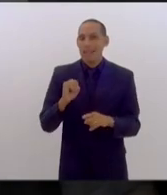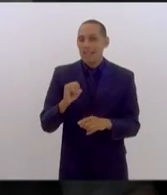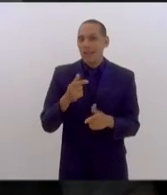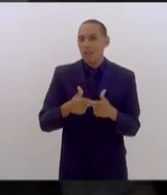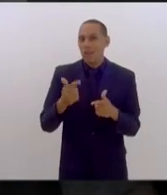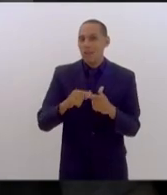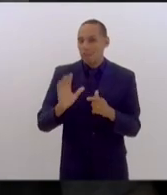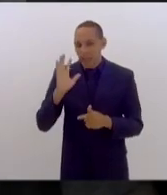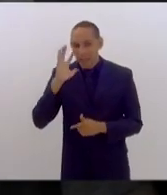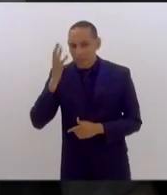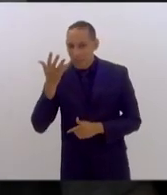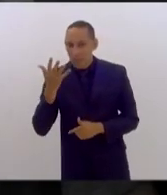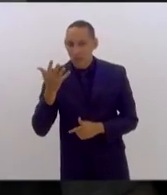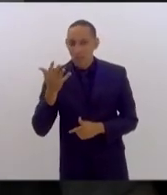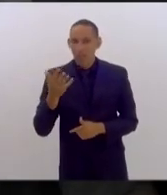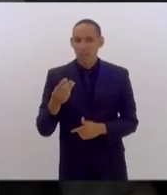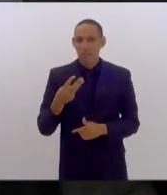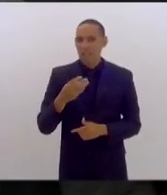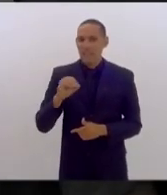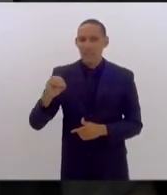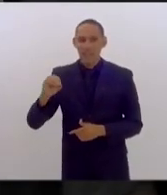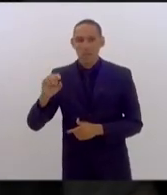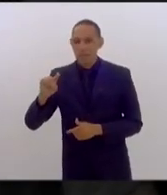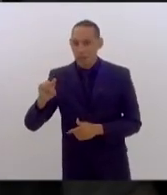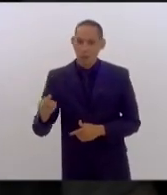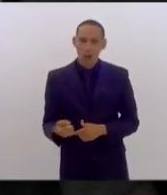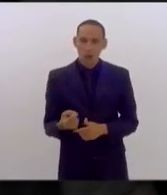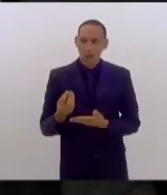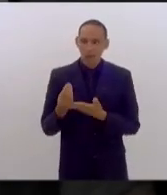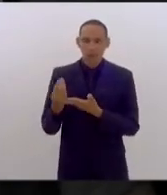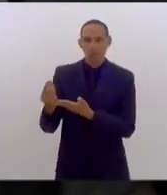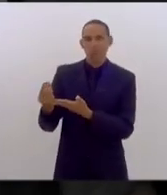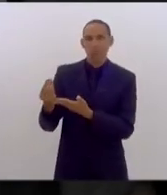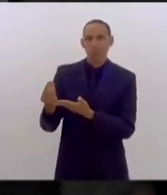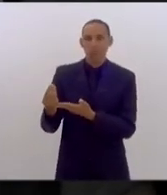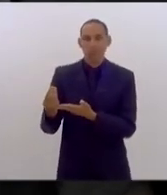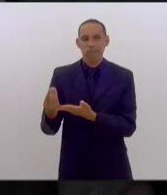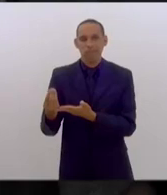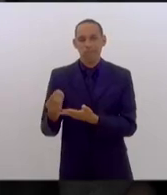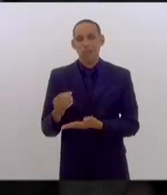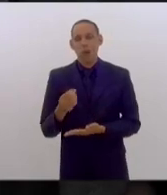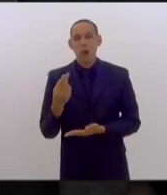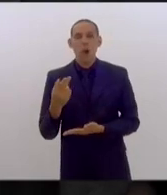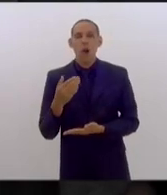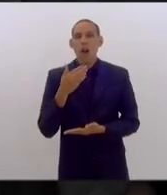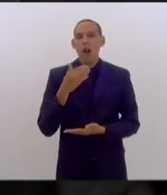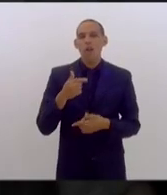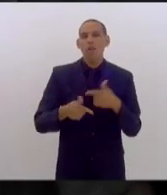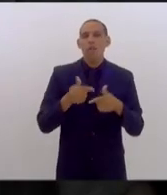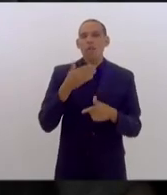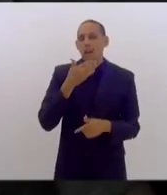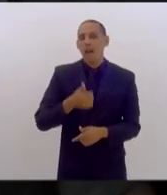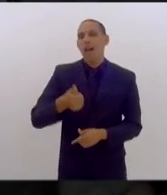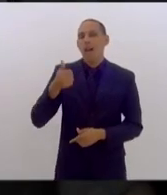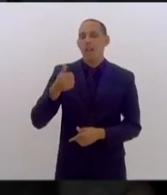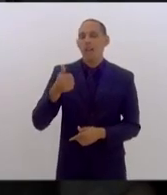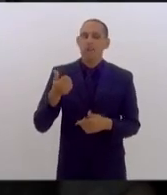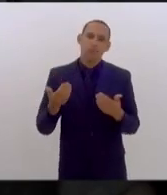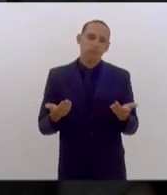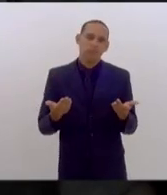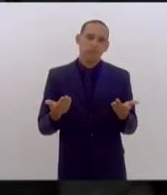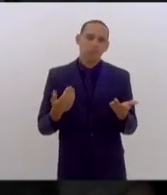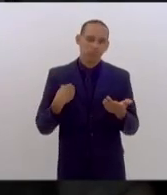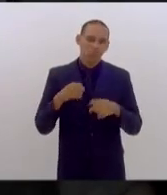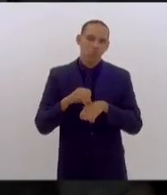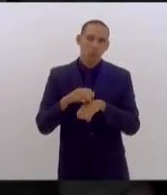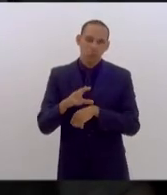problema que eu vai resolver com os quase 300 milhões de repasse e aquela melhoria de prestação de serviço operacional tão que